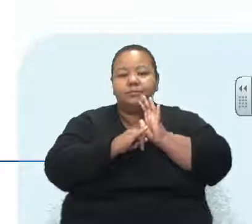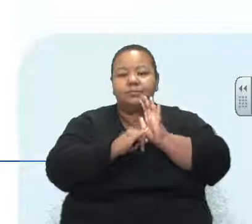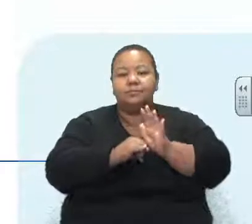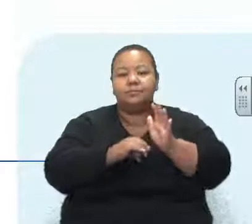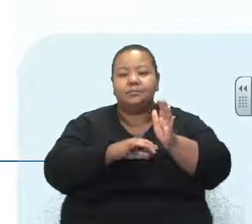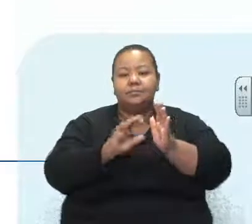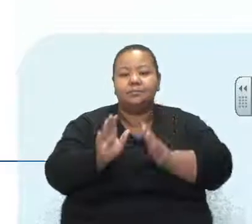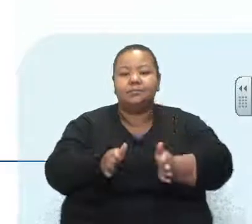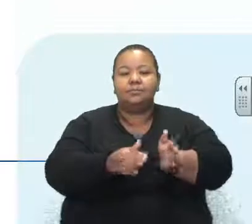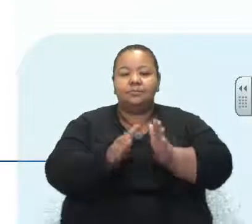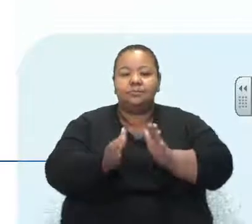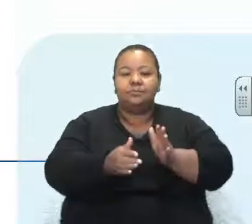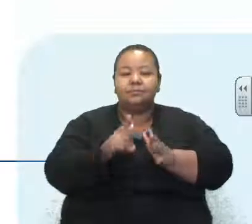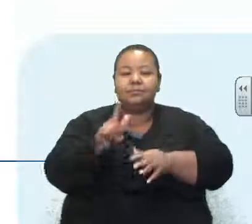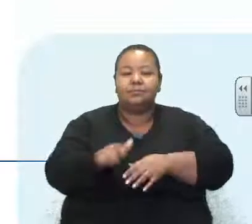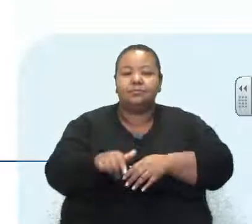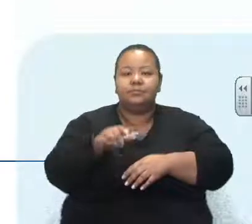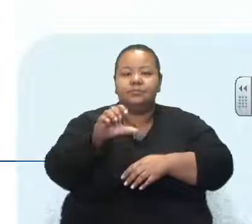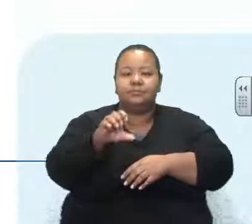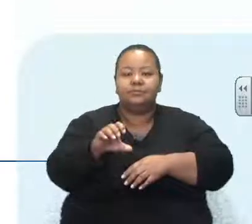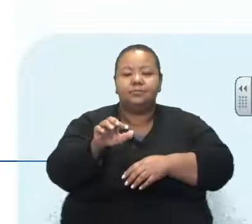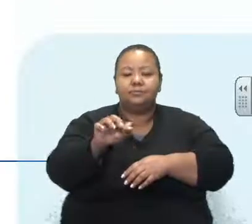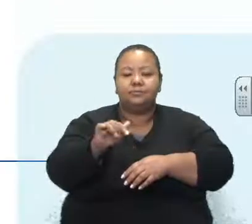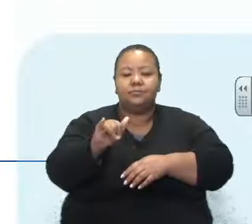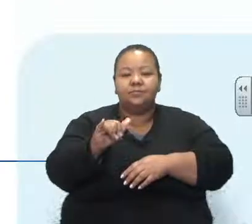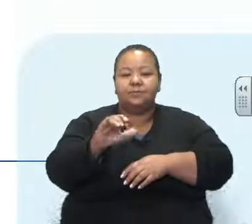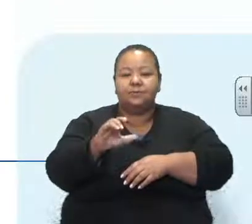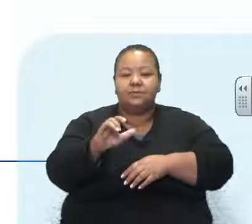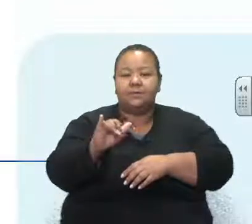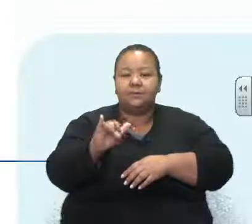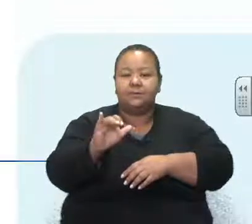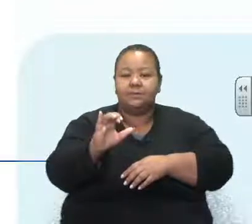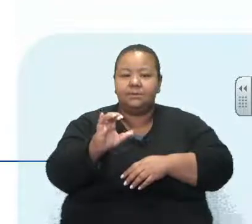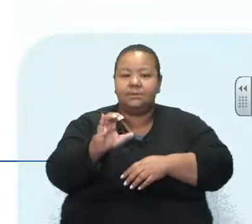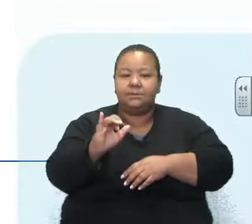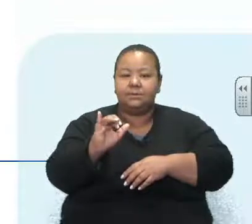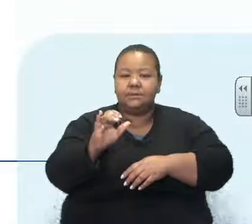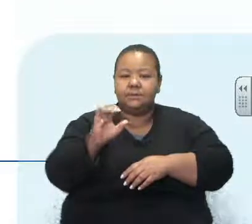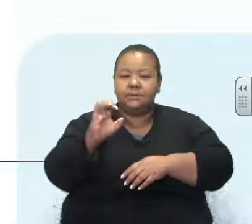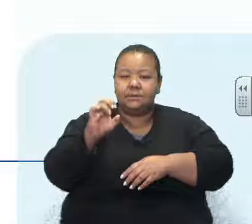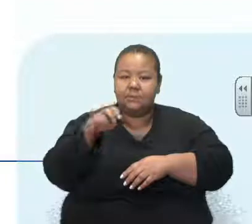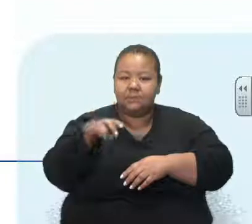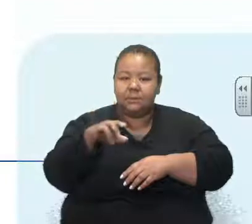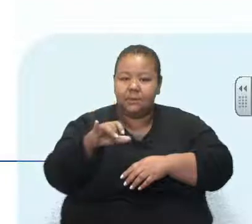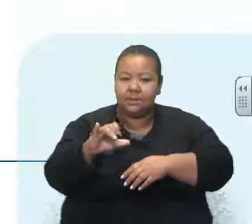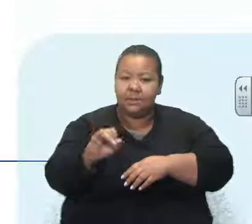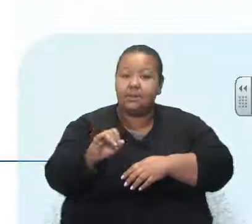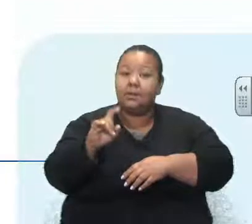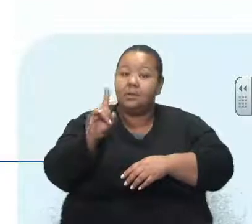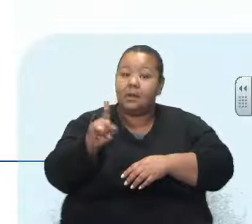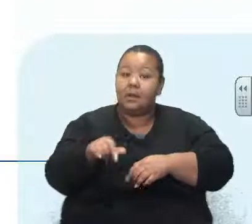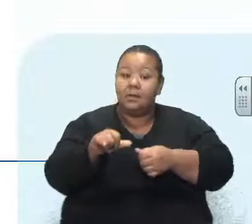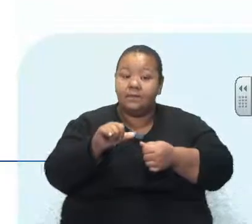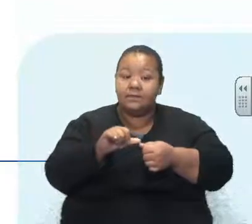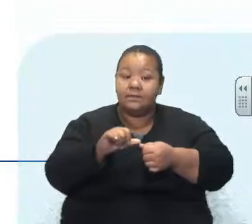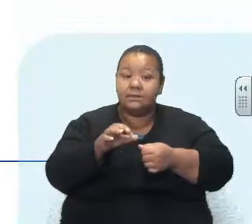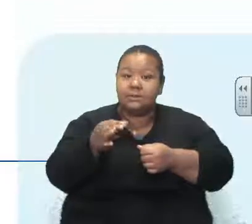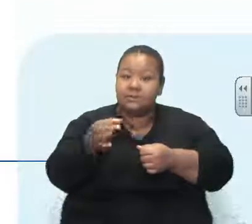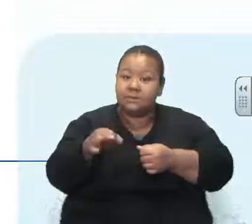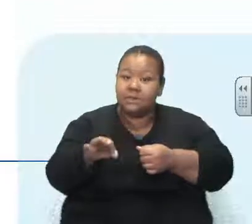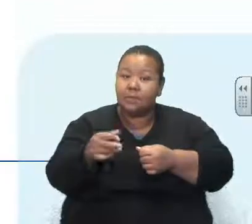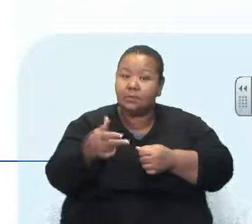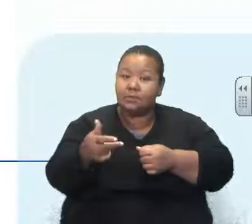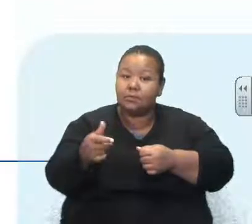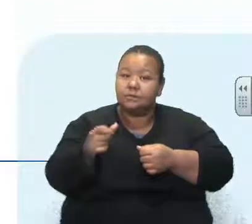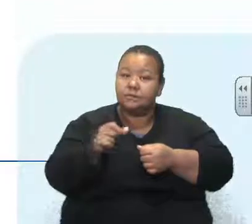de eficiência. Eficiência não é aquele ato de fazer certo as coisas. Eu sei fazer corretamente, então